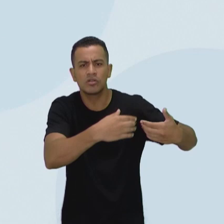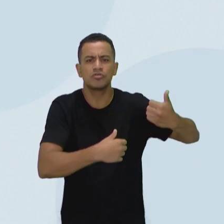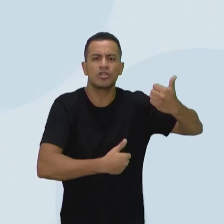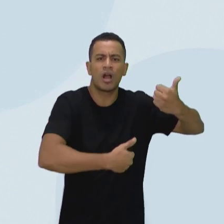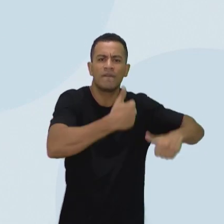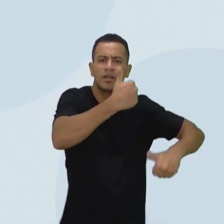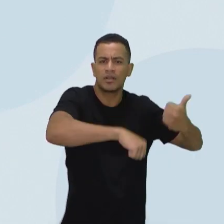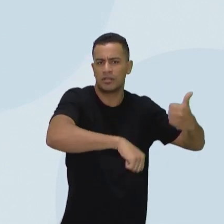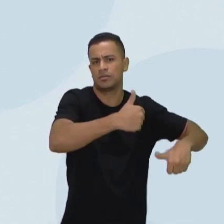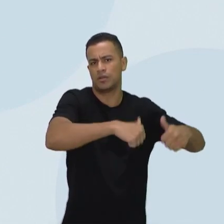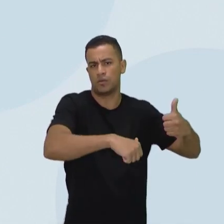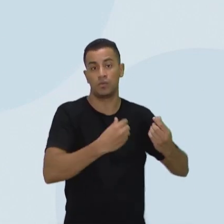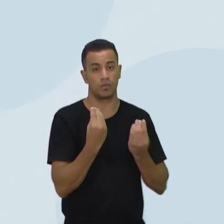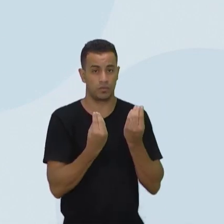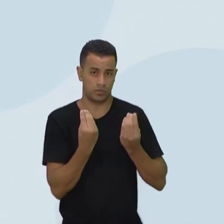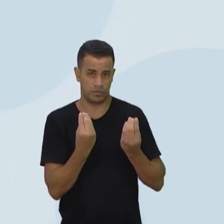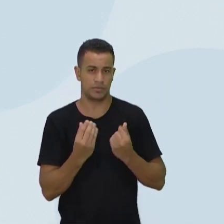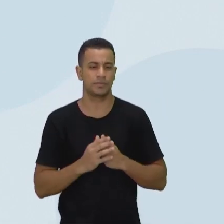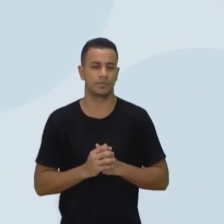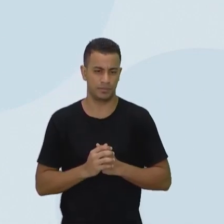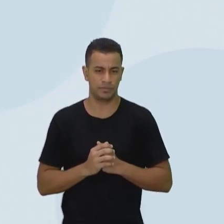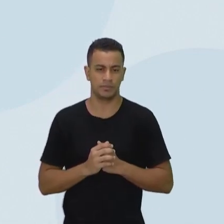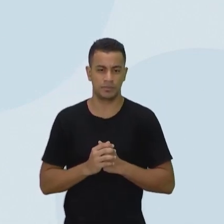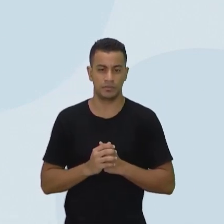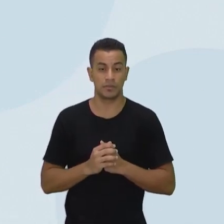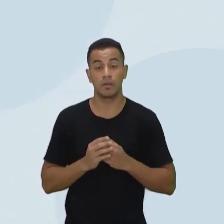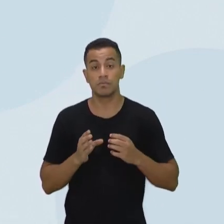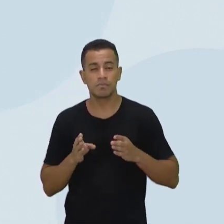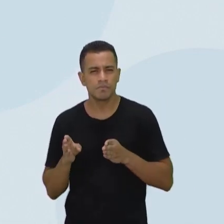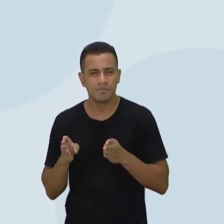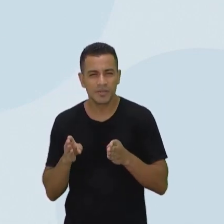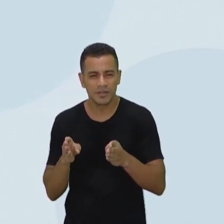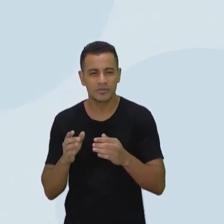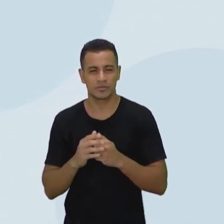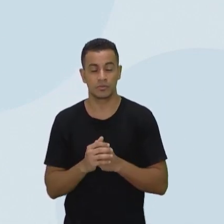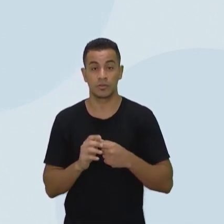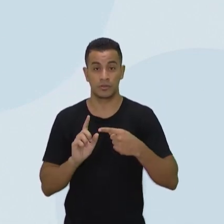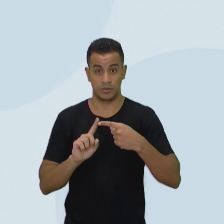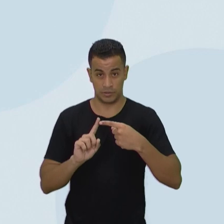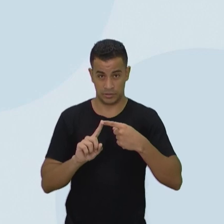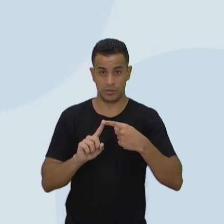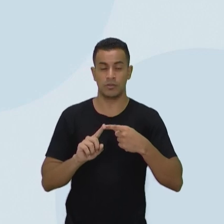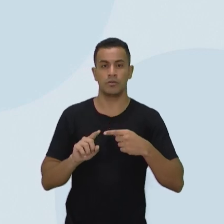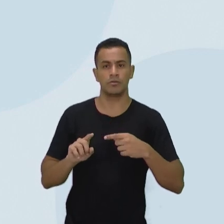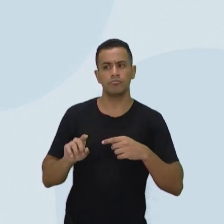O nosso percurso: sensibilização, metodologias ativas,